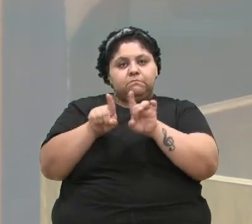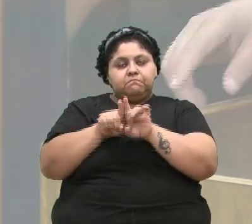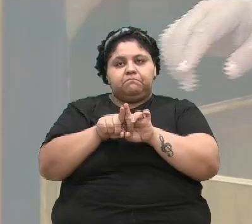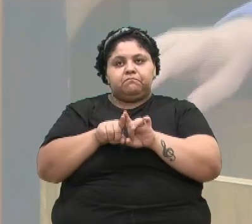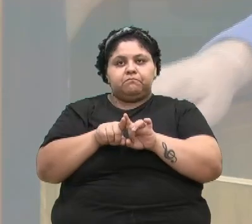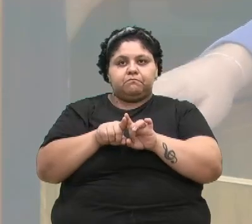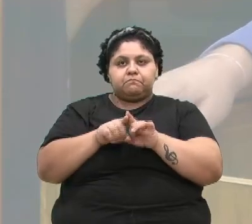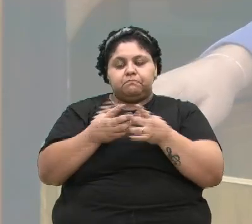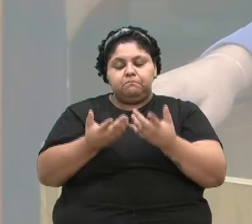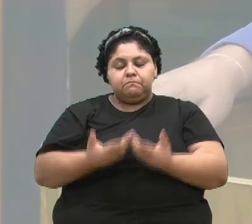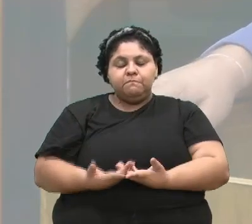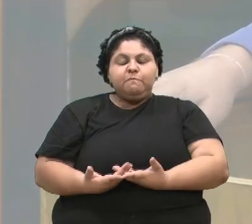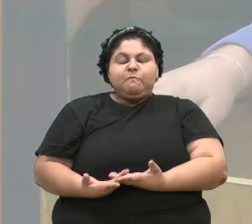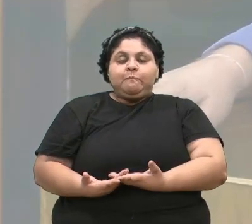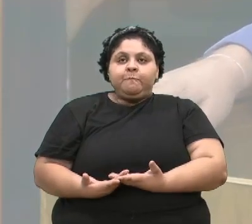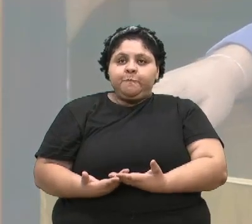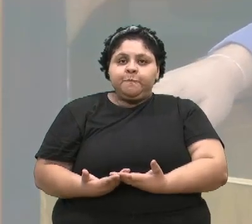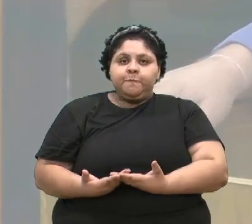Estará